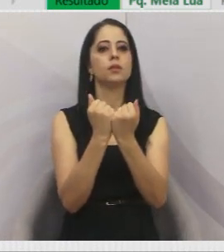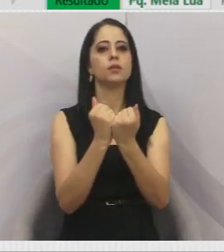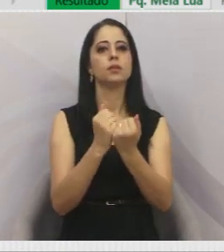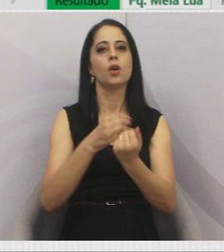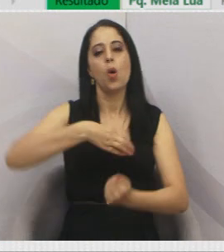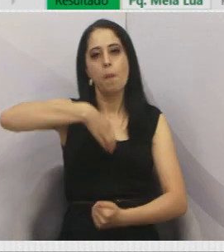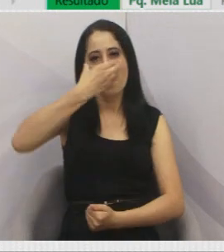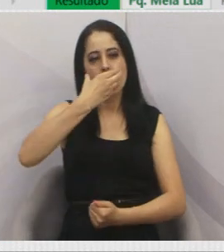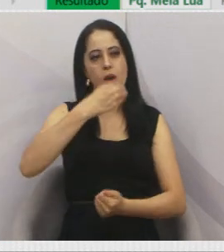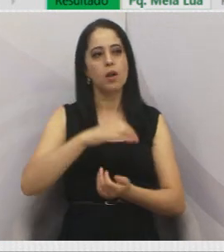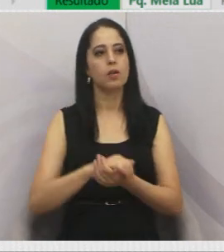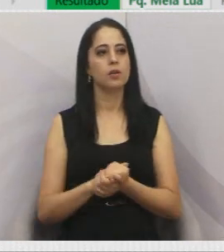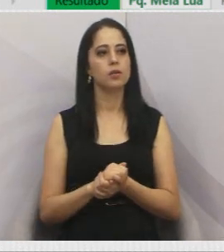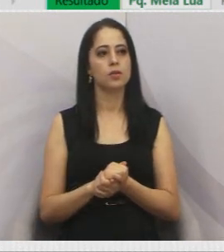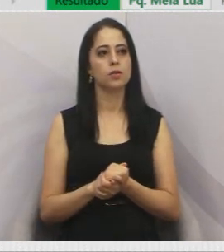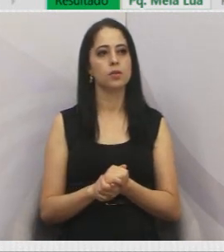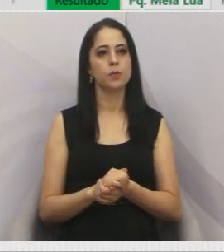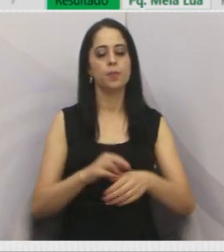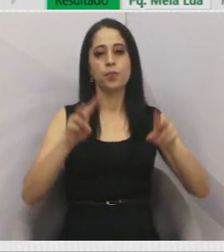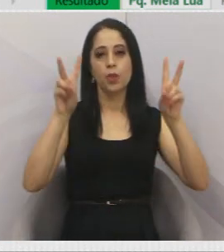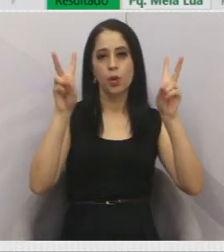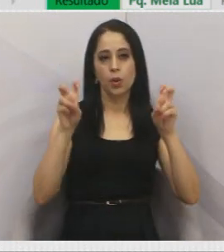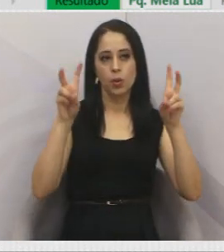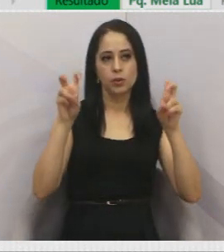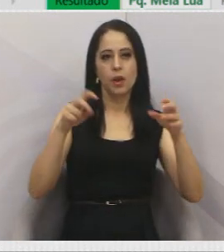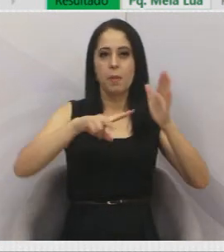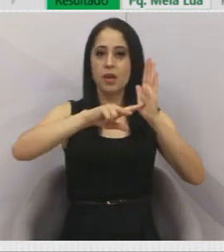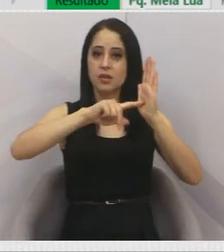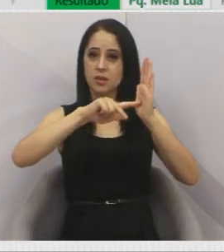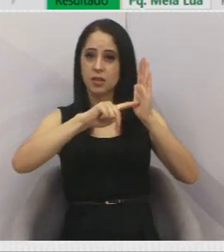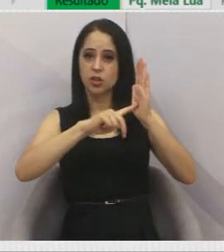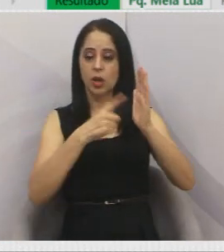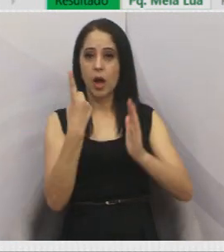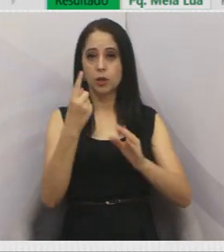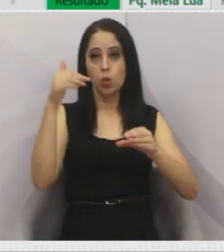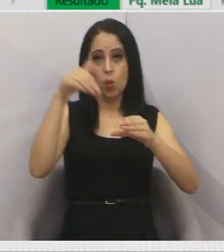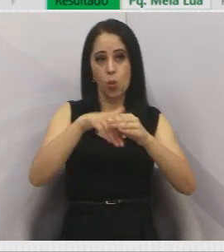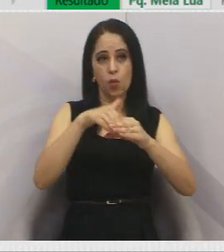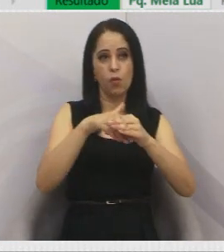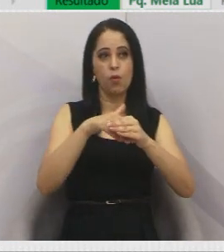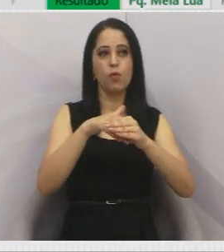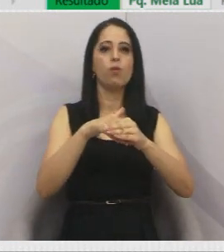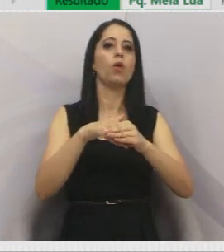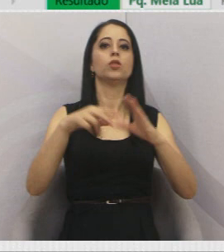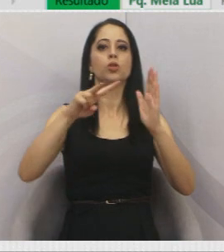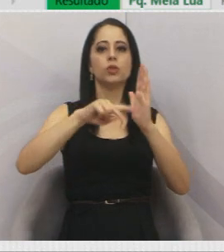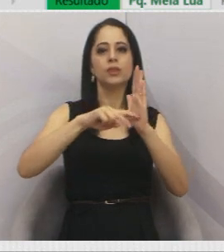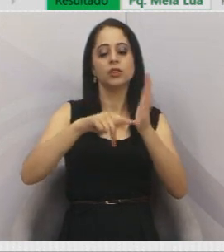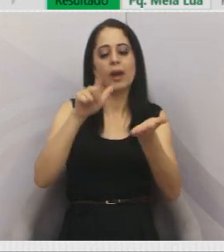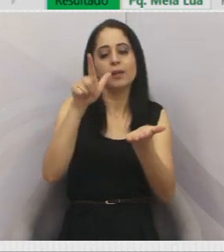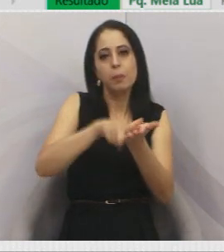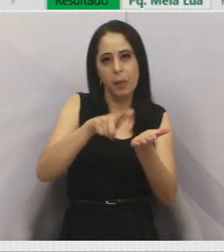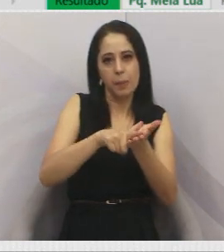Yolanda. Segmento entidade classe sindical, um voto para o Sindicato dos Papeleiros.